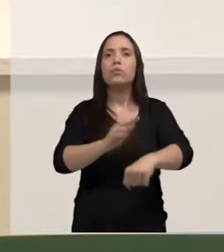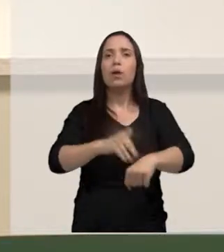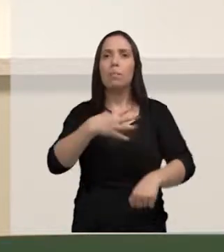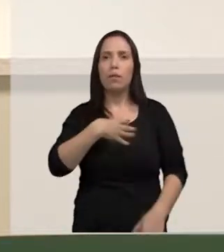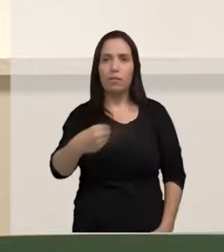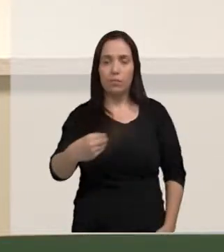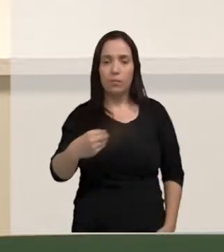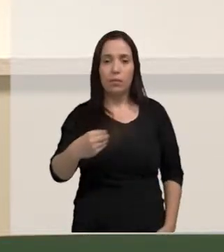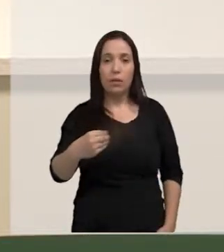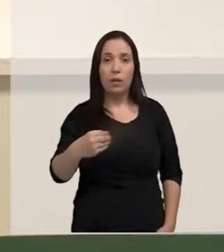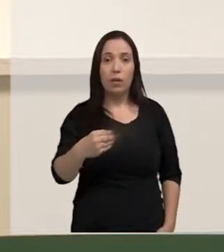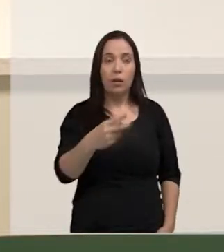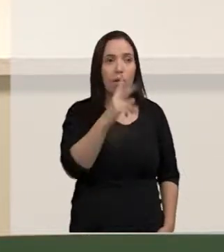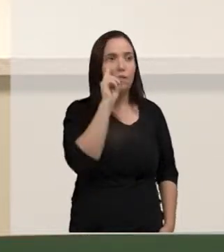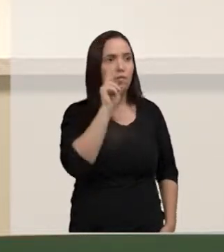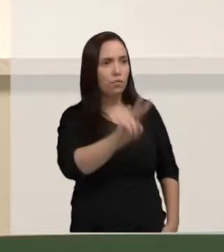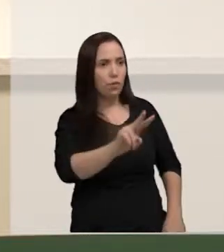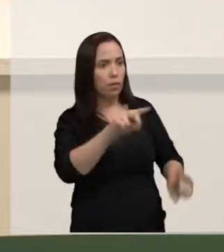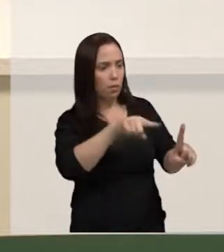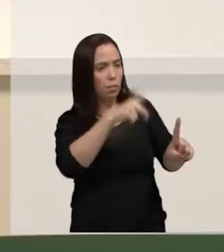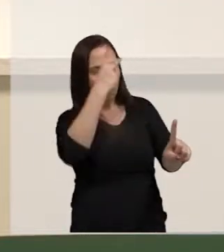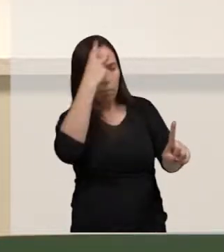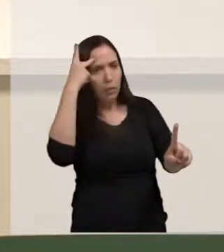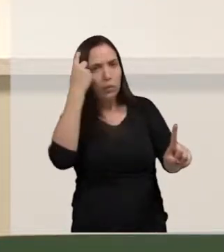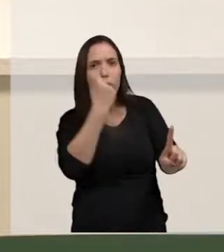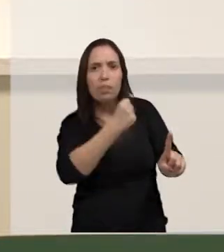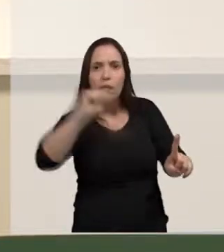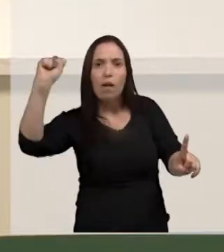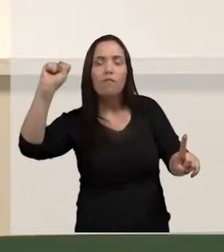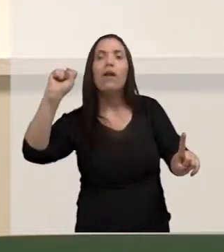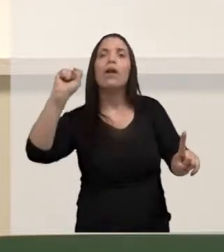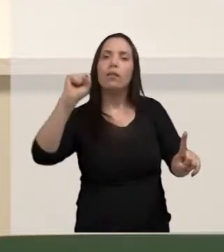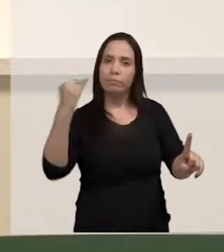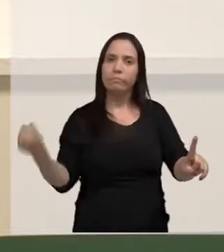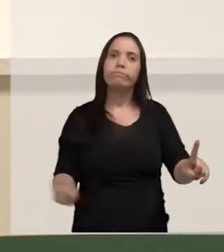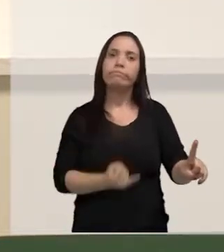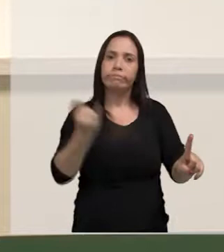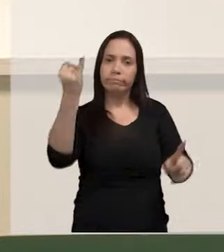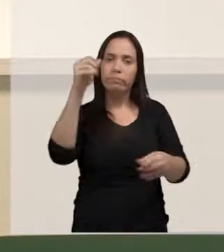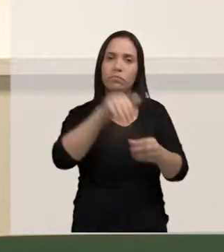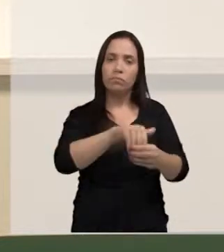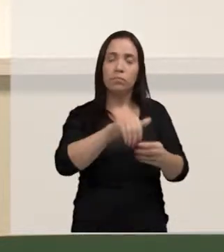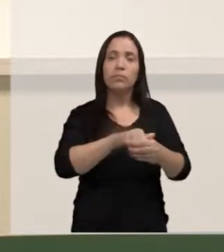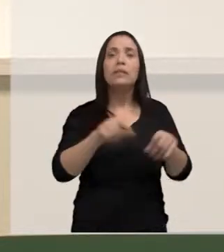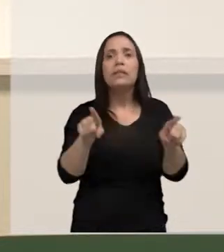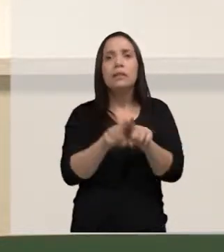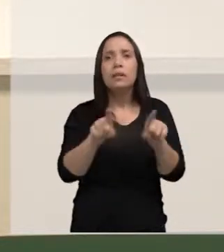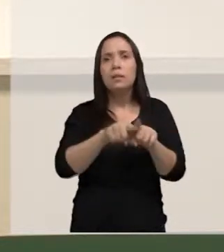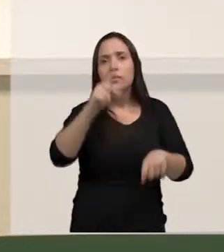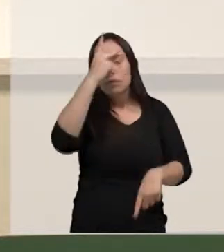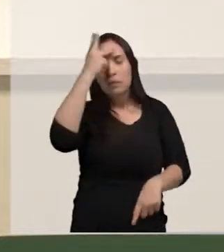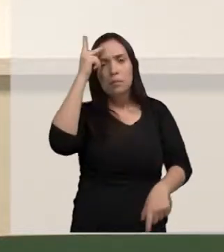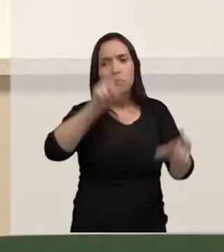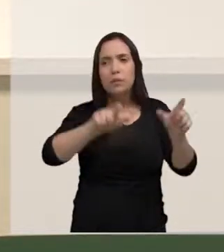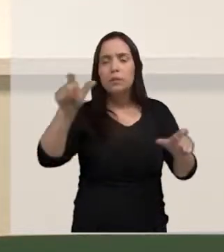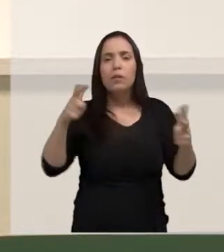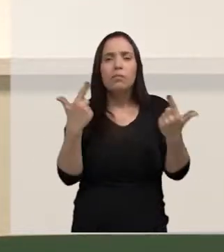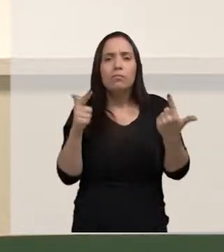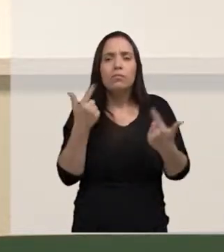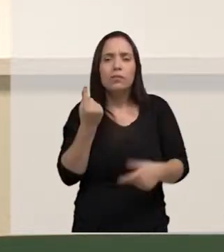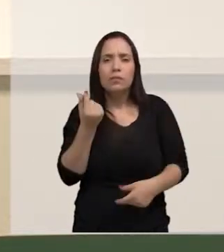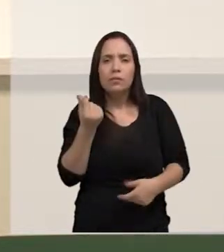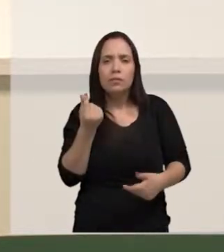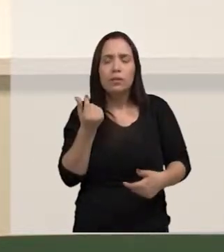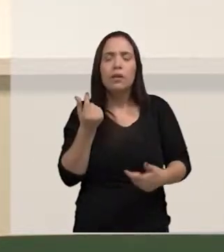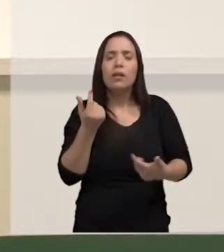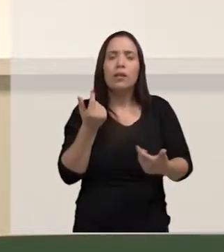uma pessoa que se propõe a defender isso, para eles é muito importante, eles votam. E um outro detalhe, Até aqueles que não têm muita condição são capazes